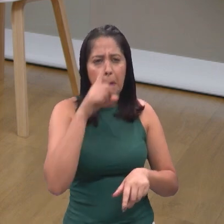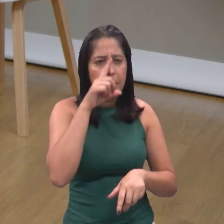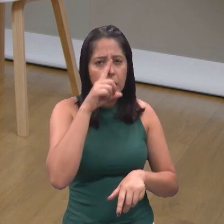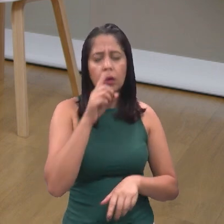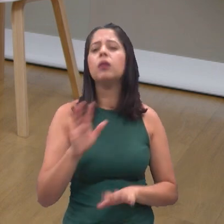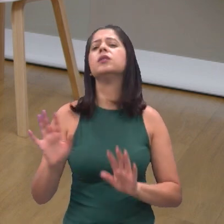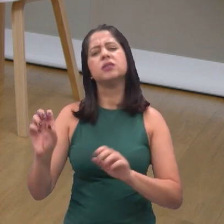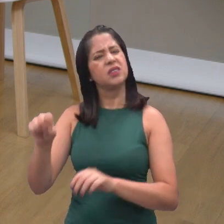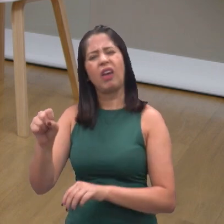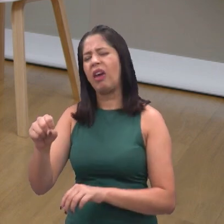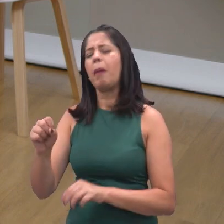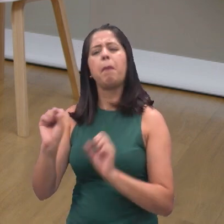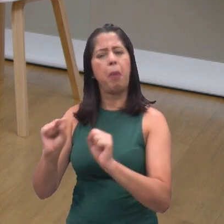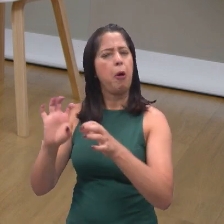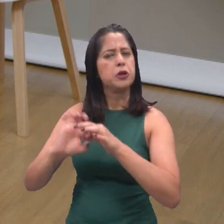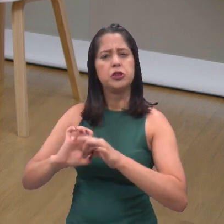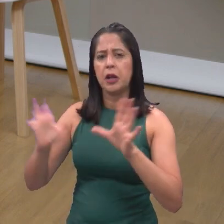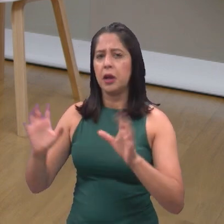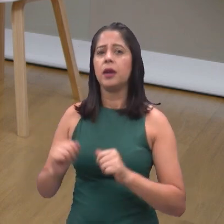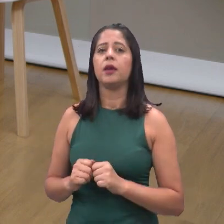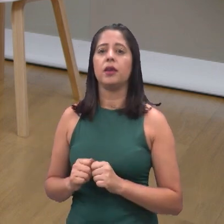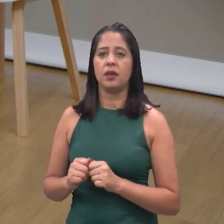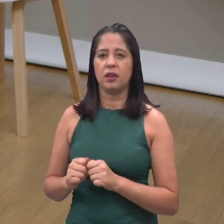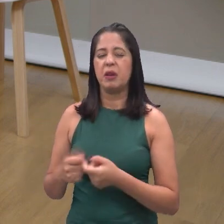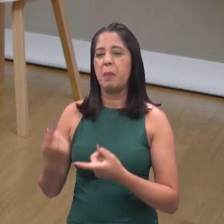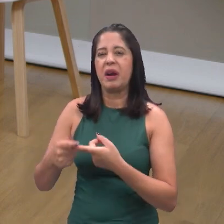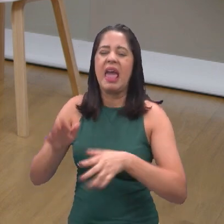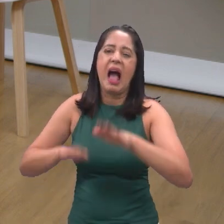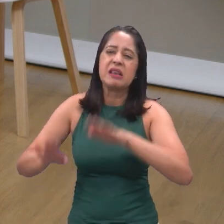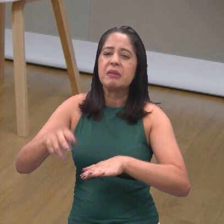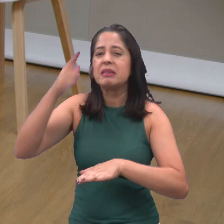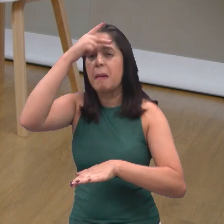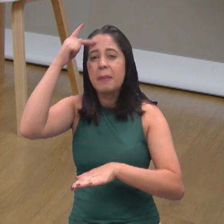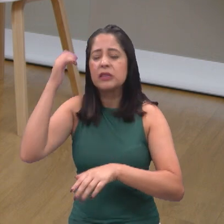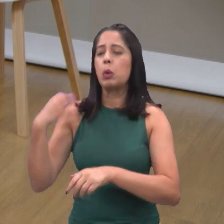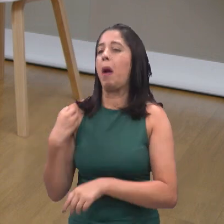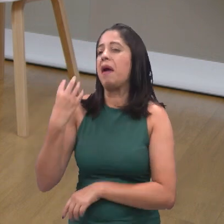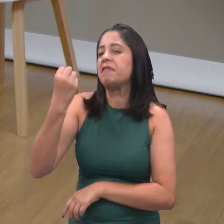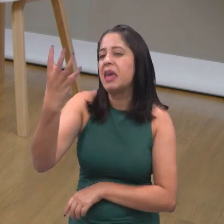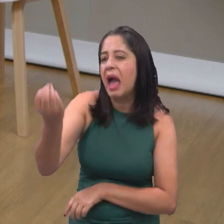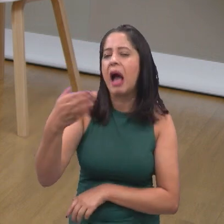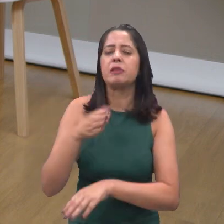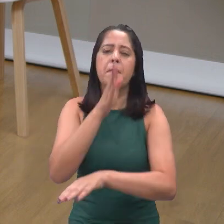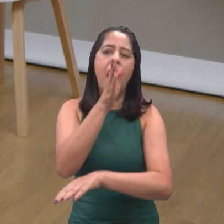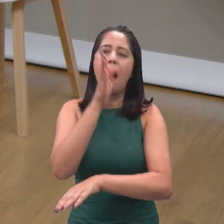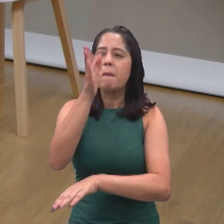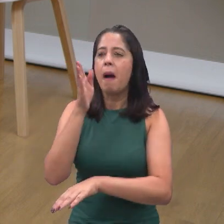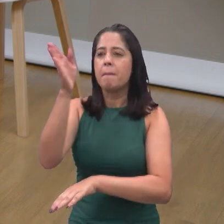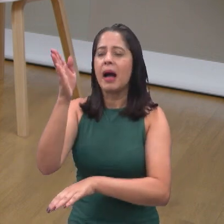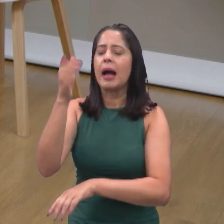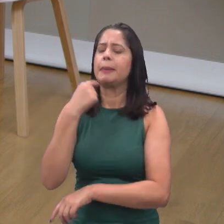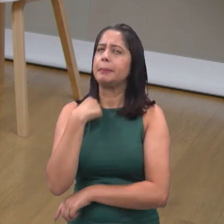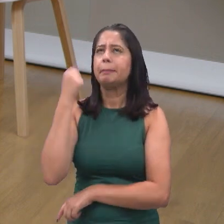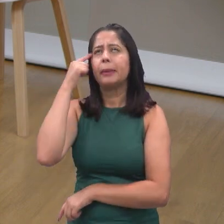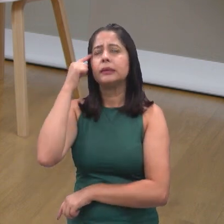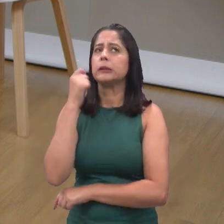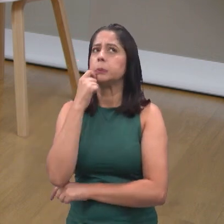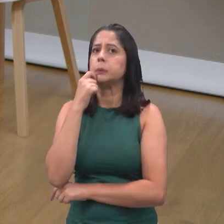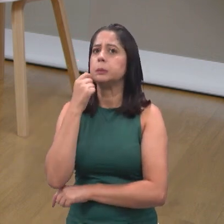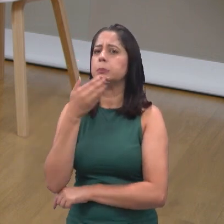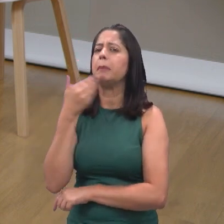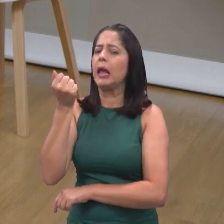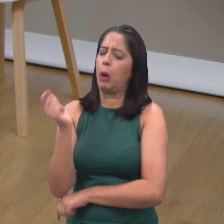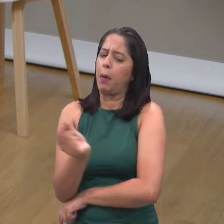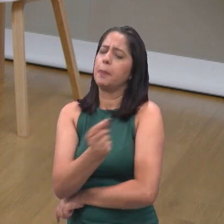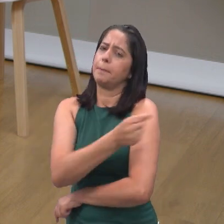muito. Sim. E é importante, sempre estar em ambiente fechado, como avião, enfim, a gente nunca sabe. E aí é interessante essa pessoa receber a